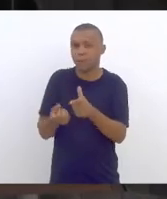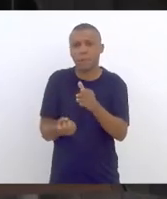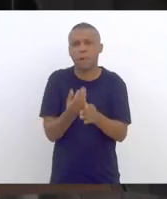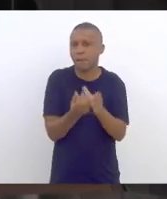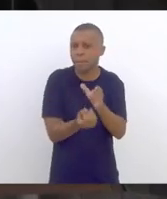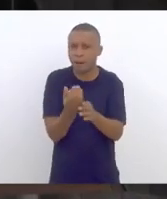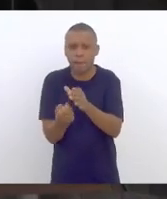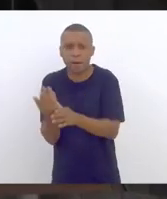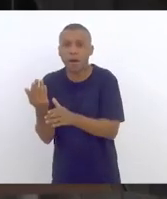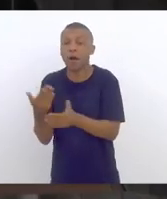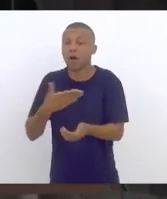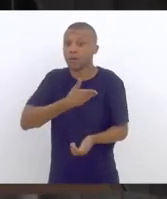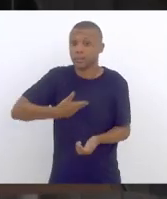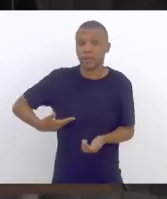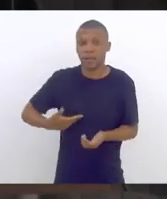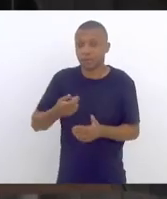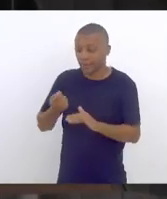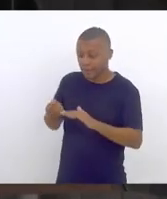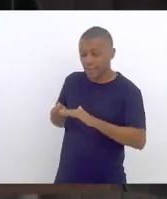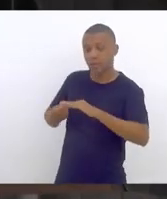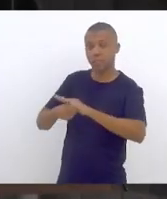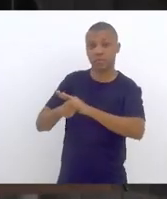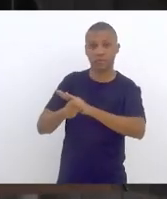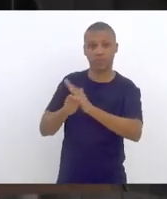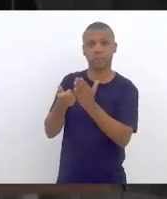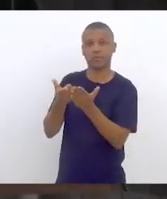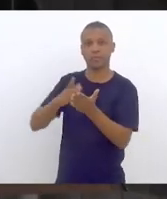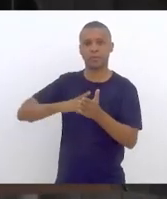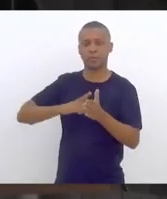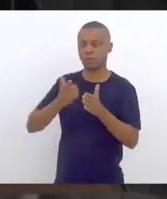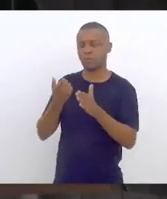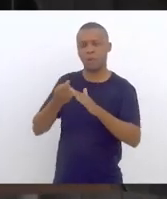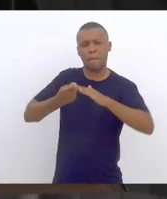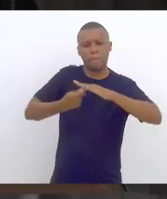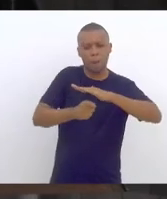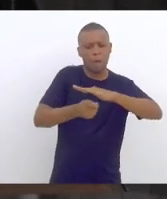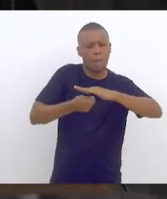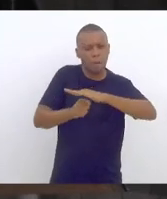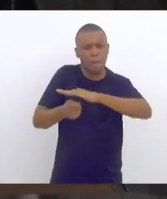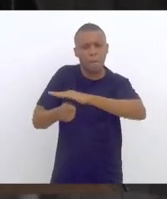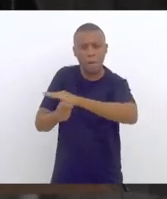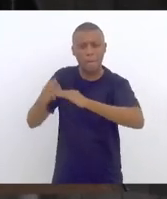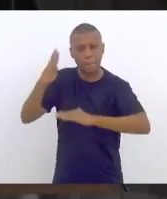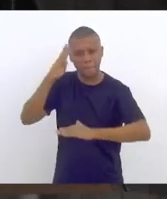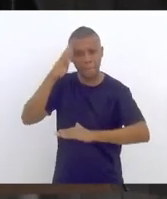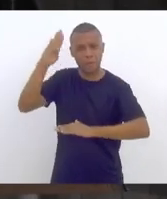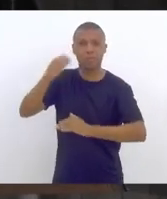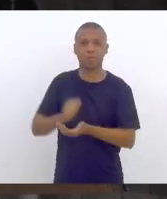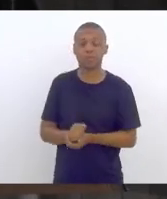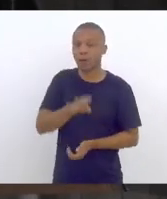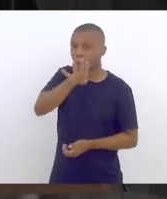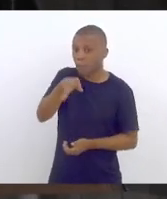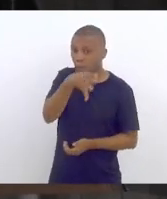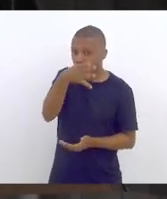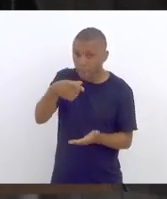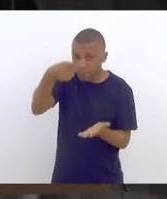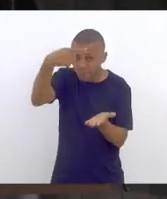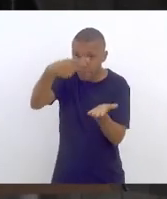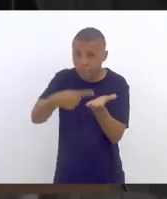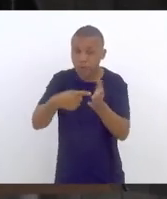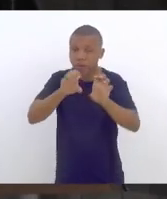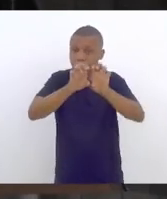e uma uma de investimentos são programas de infraestrutura e particularmente de obras públicas